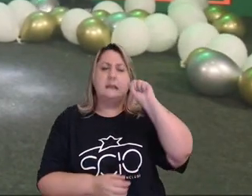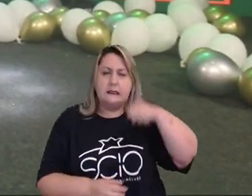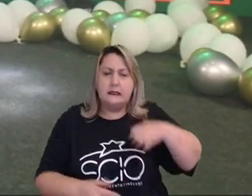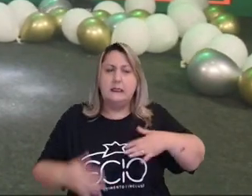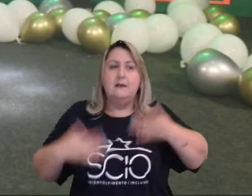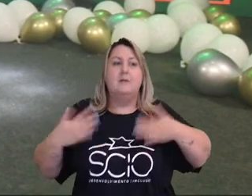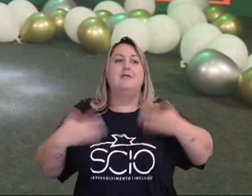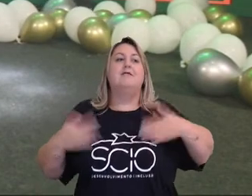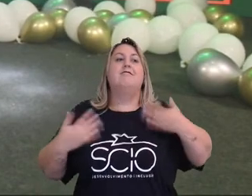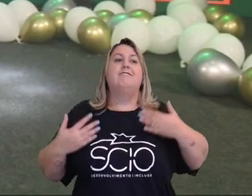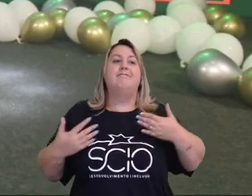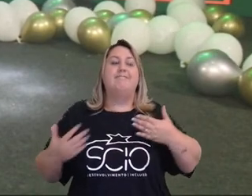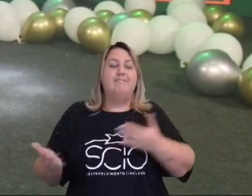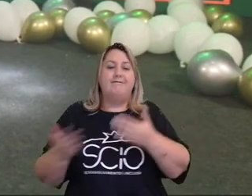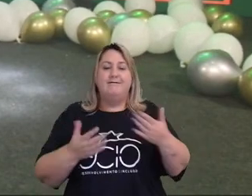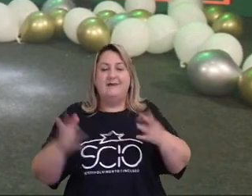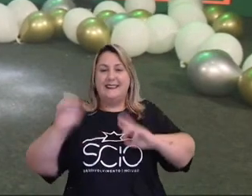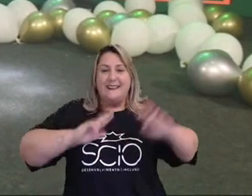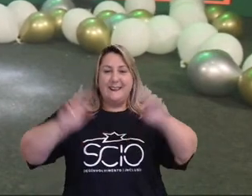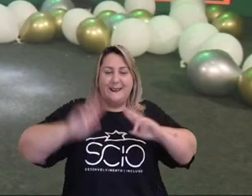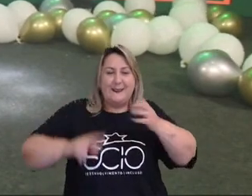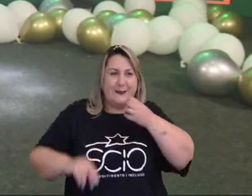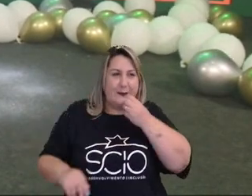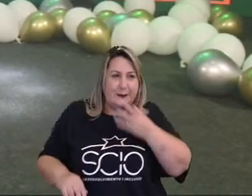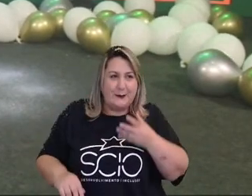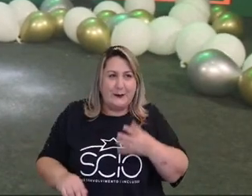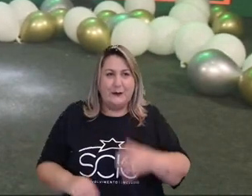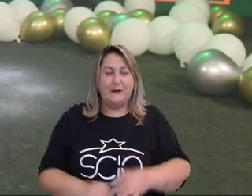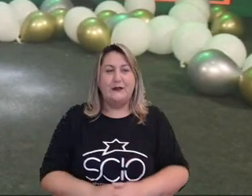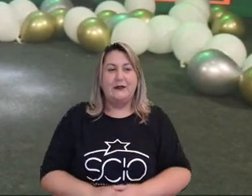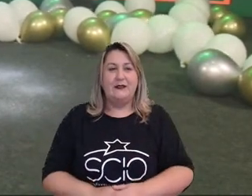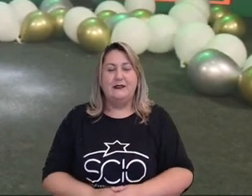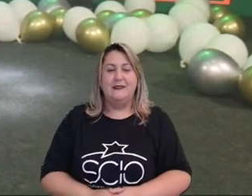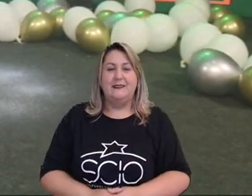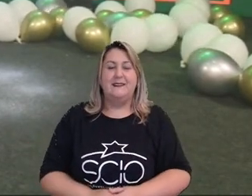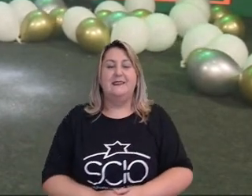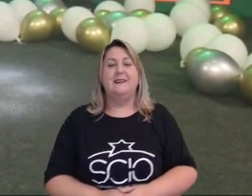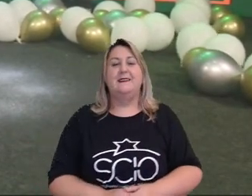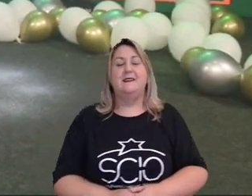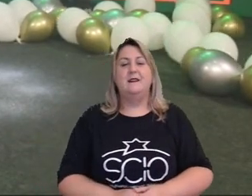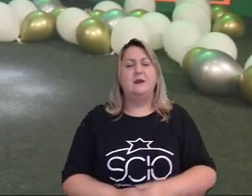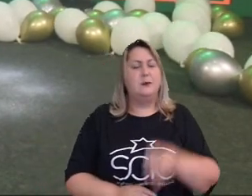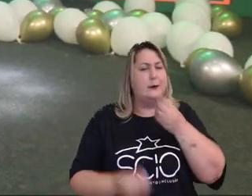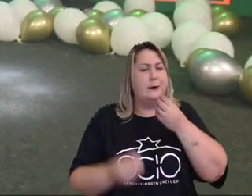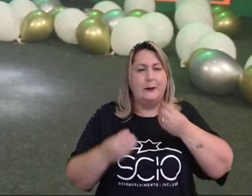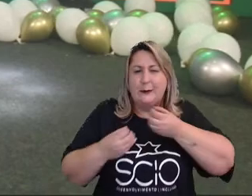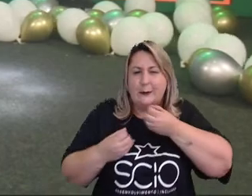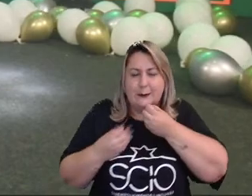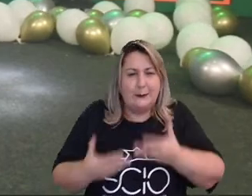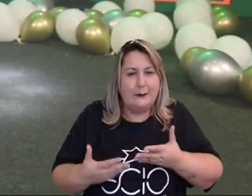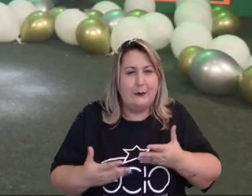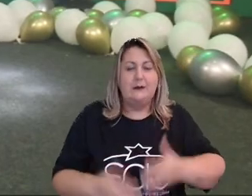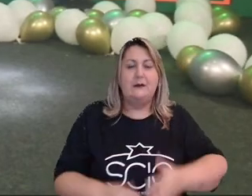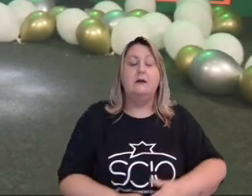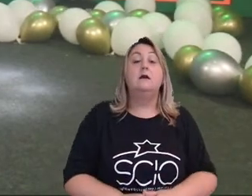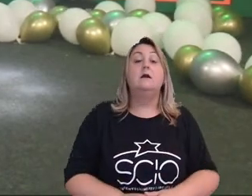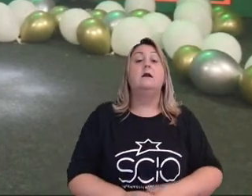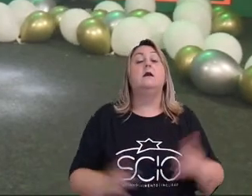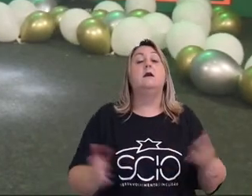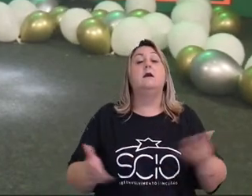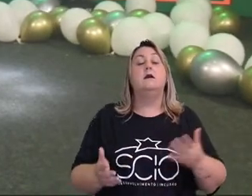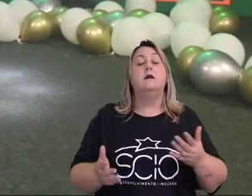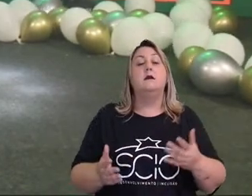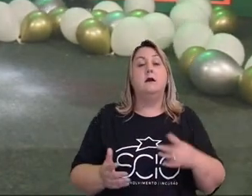muita alegria, e recebendo essa energia boa da galera ali no chat, é muito bom. É muito bom, e por isso que nós estamos